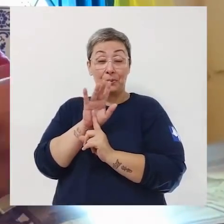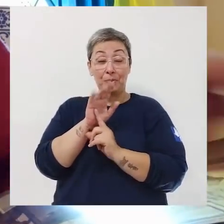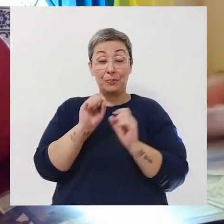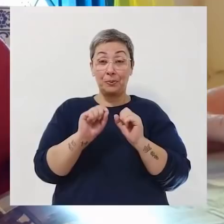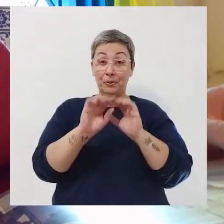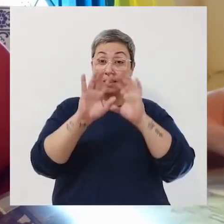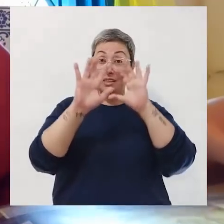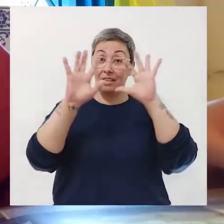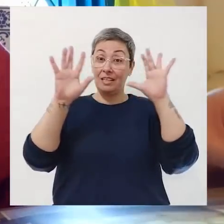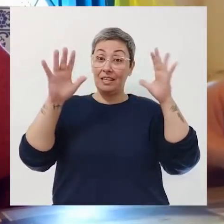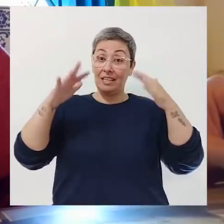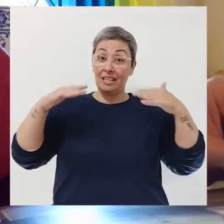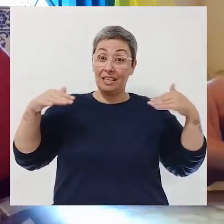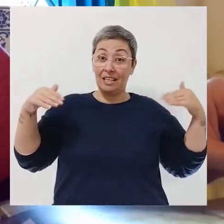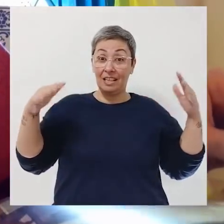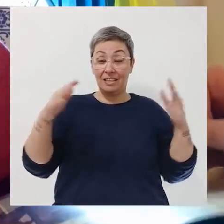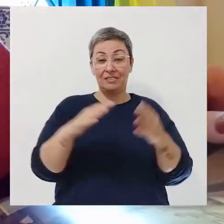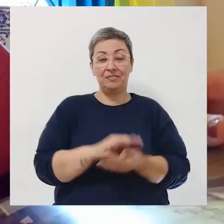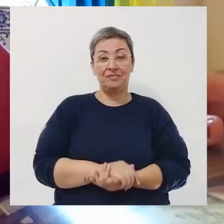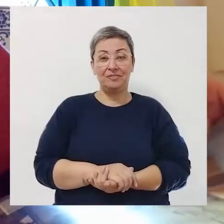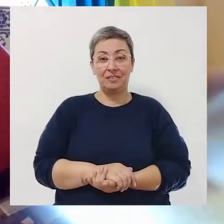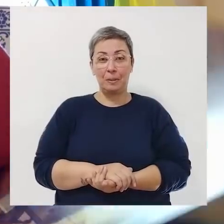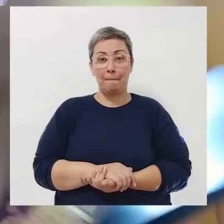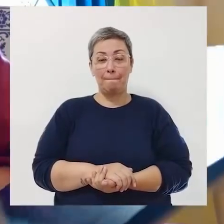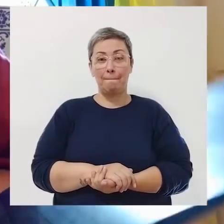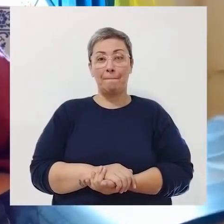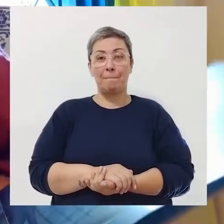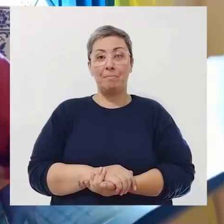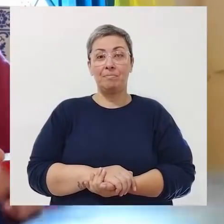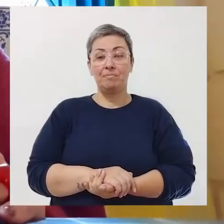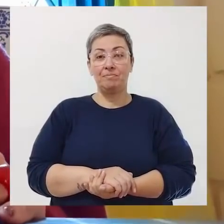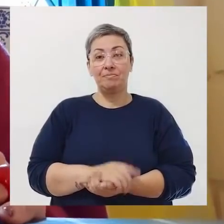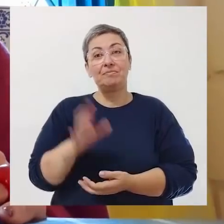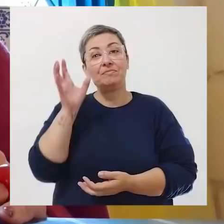velas iluminando os cantos.